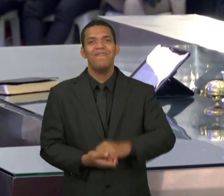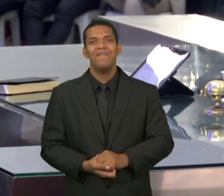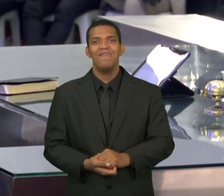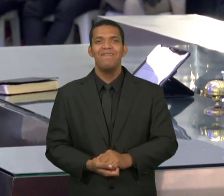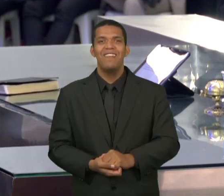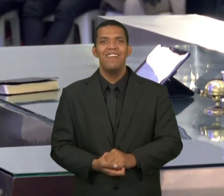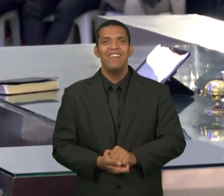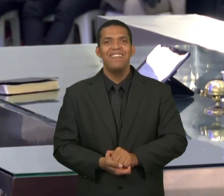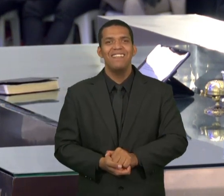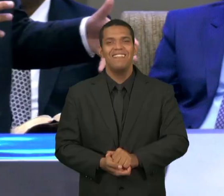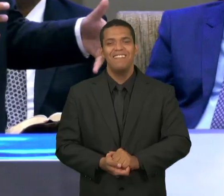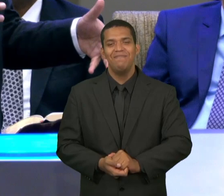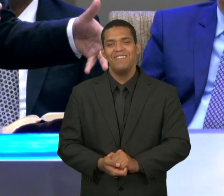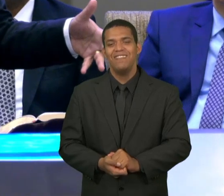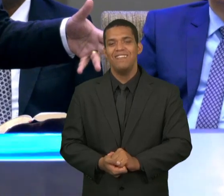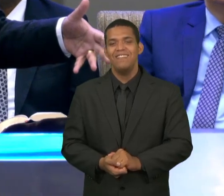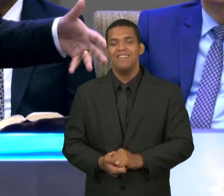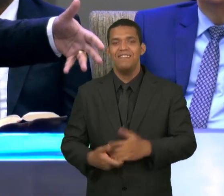o pastor.